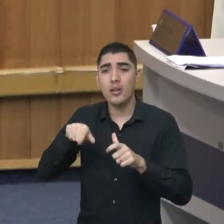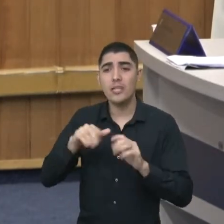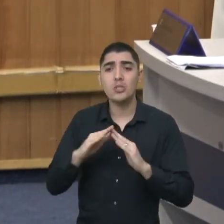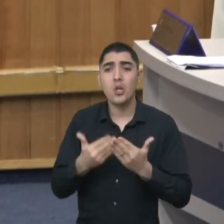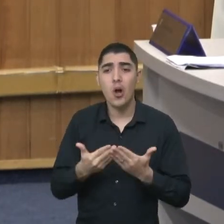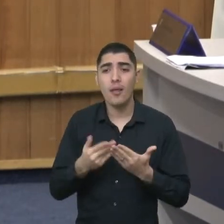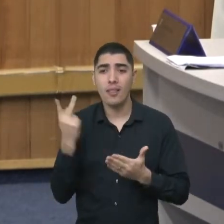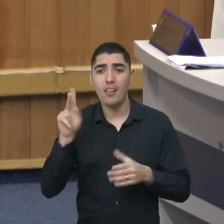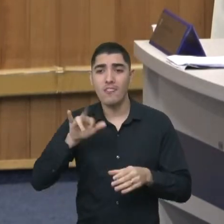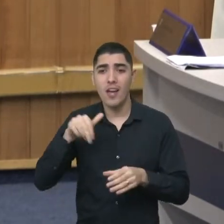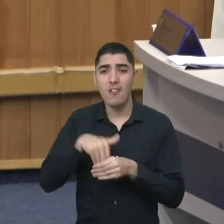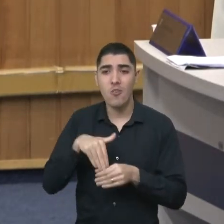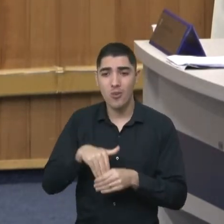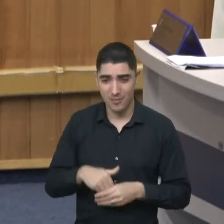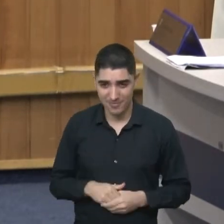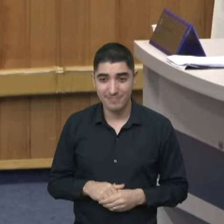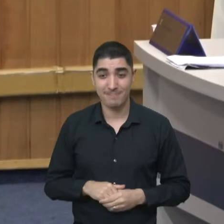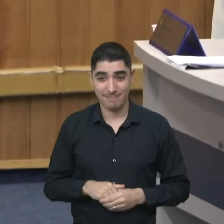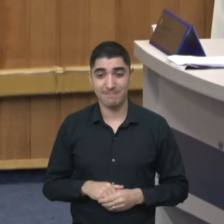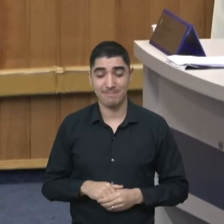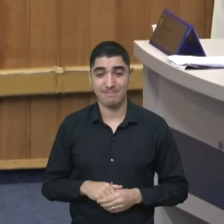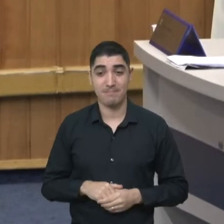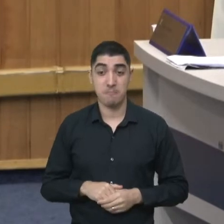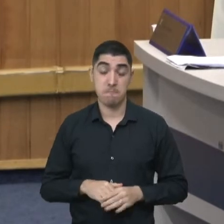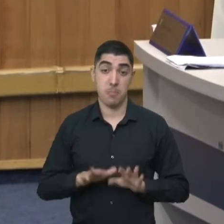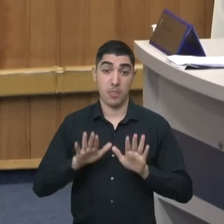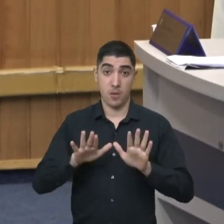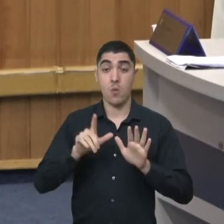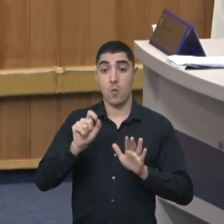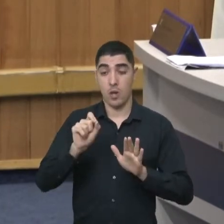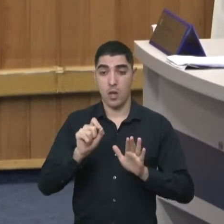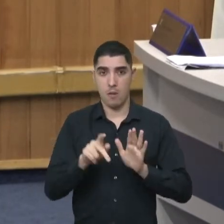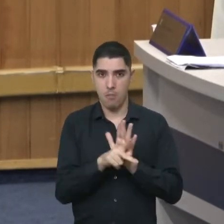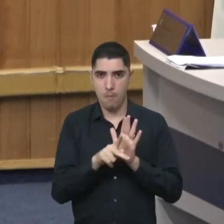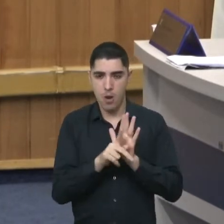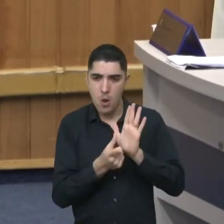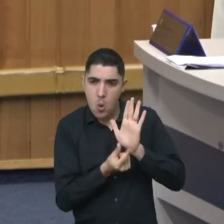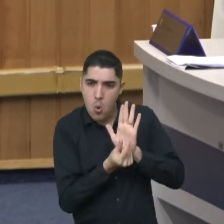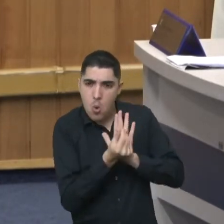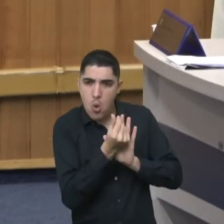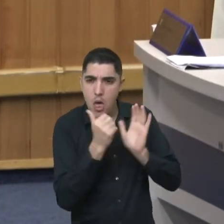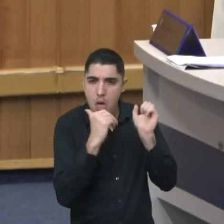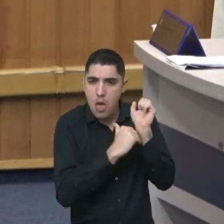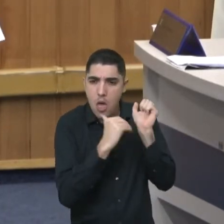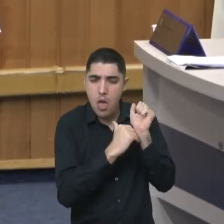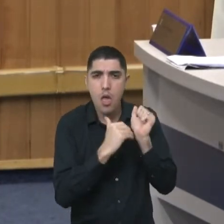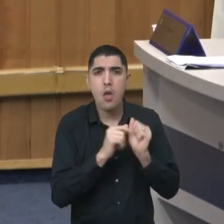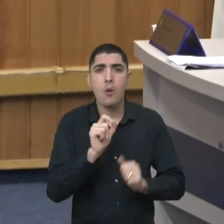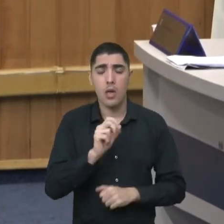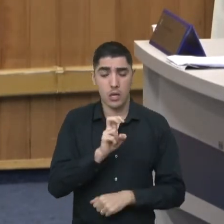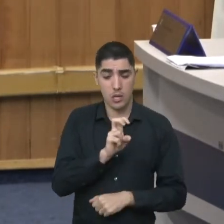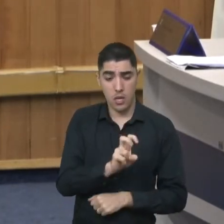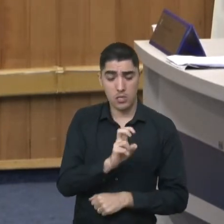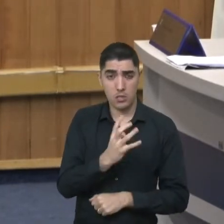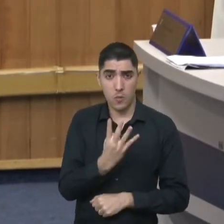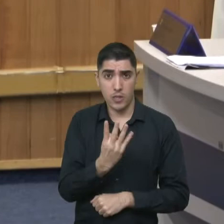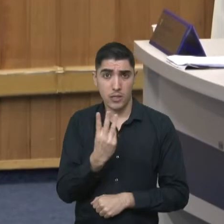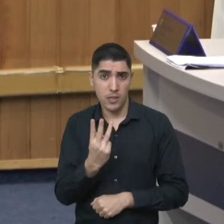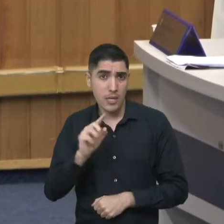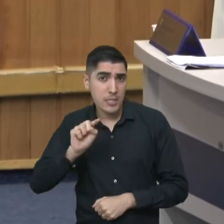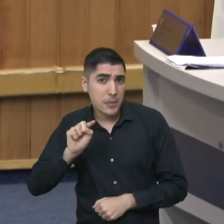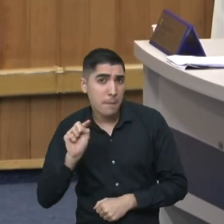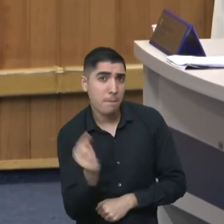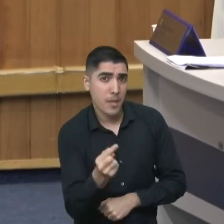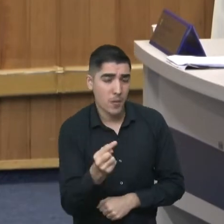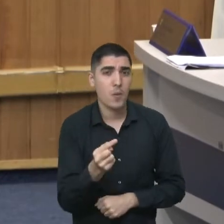Bom, os 500, o orçamento secreto, os 543 mil dentes